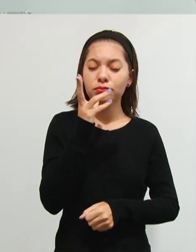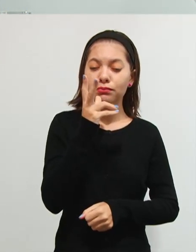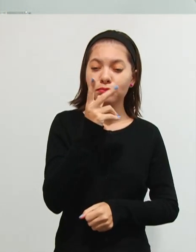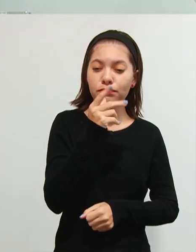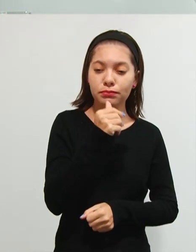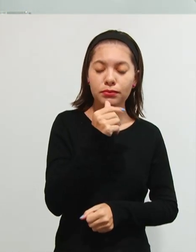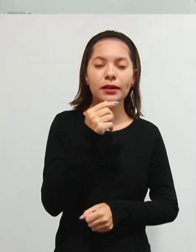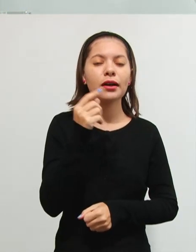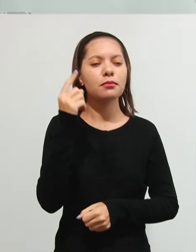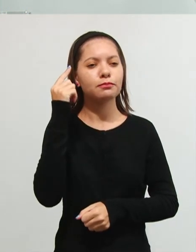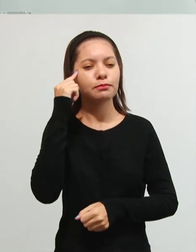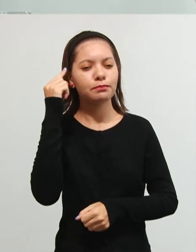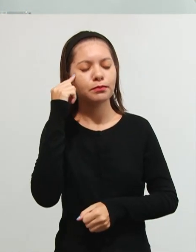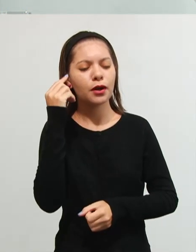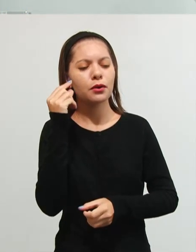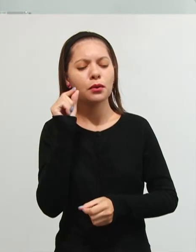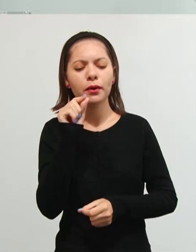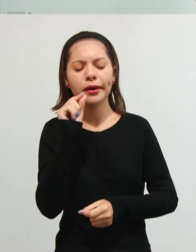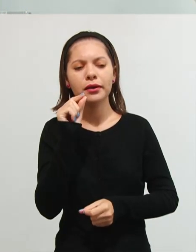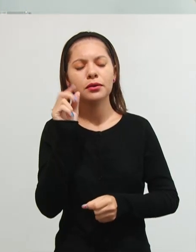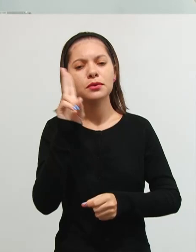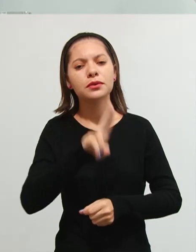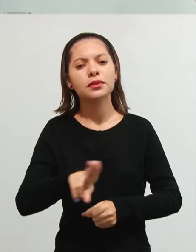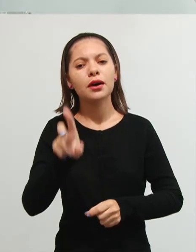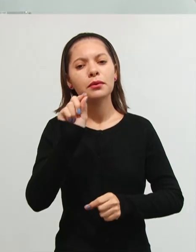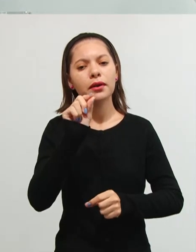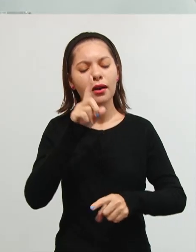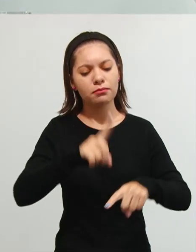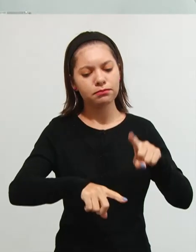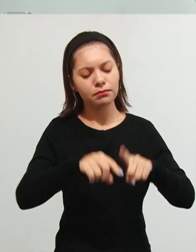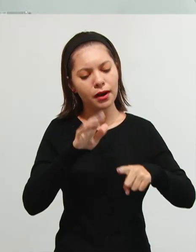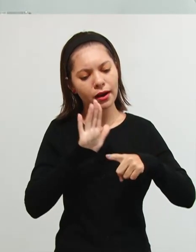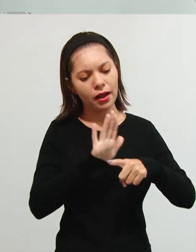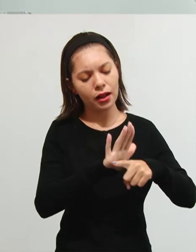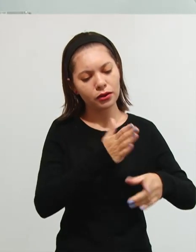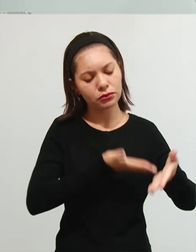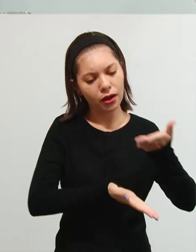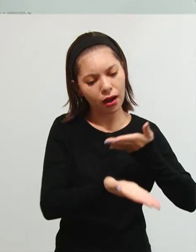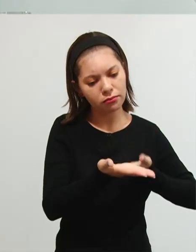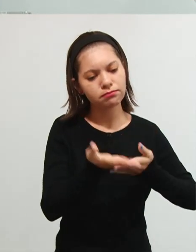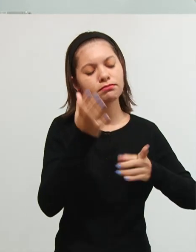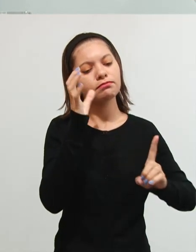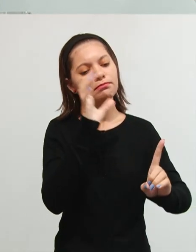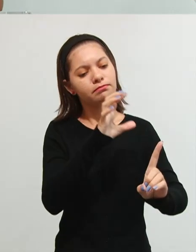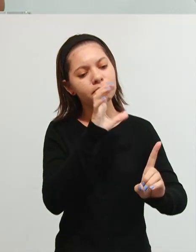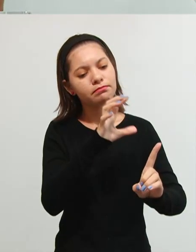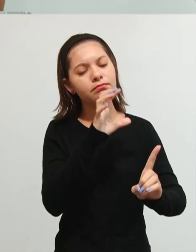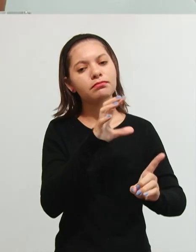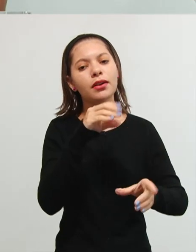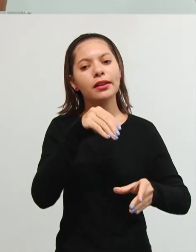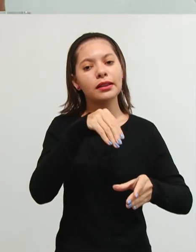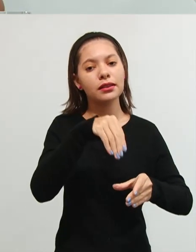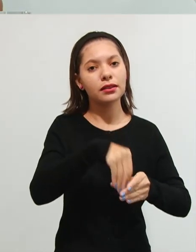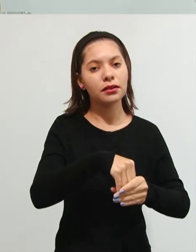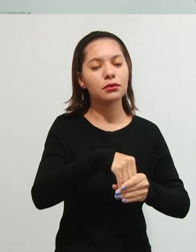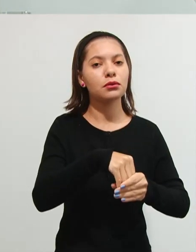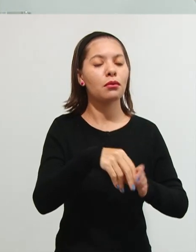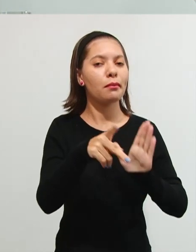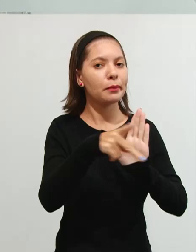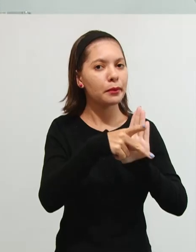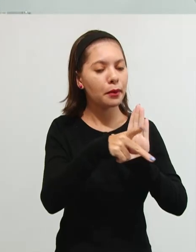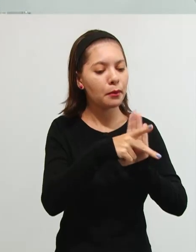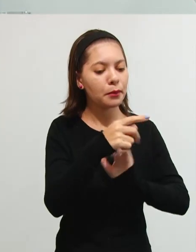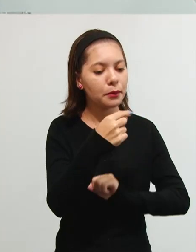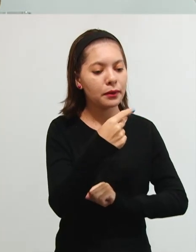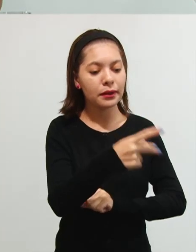ele pensava numa ferramenta para que esse aluno pudesse ser estimulado, mas dentro do seu ritmo. Então,